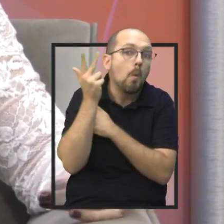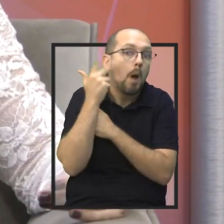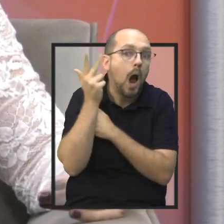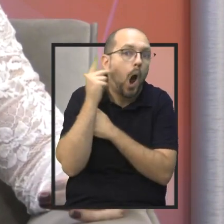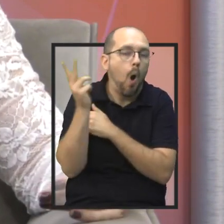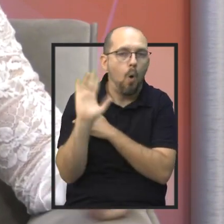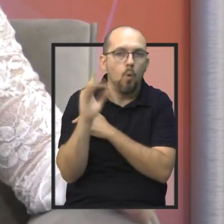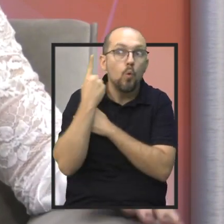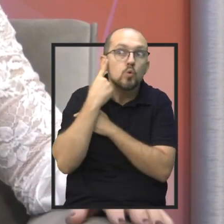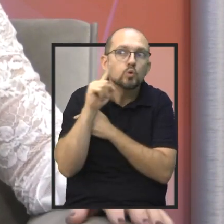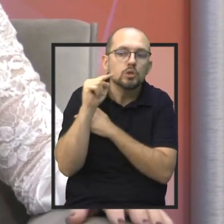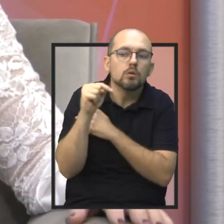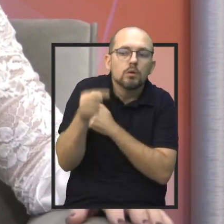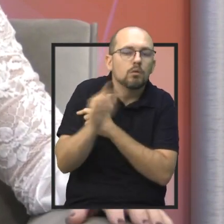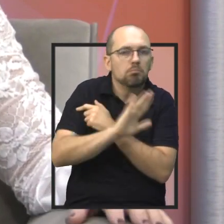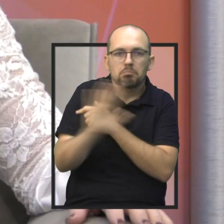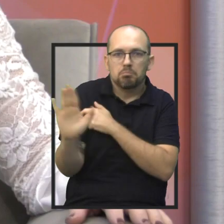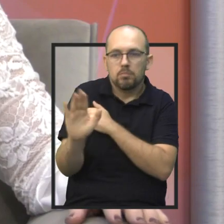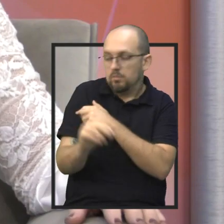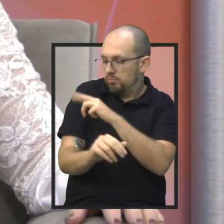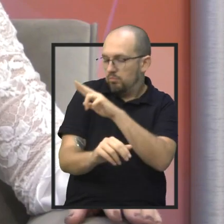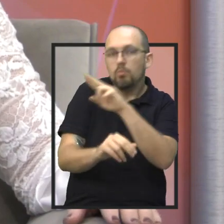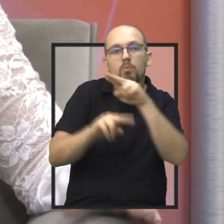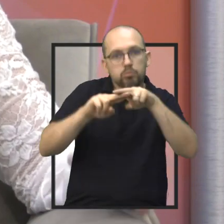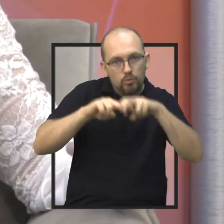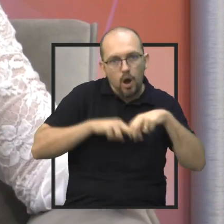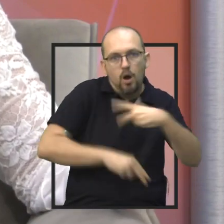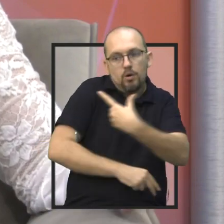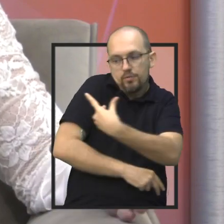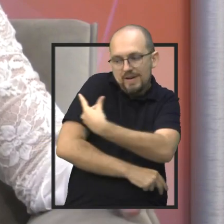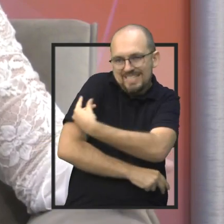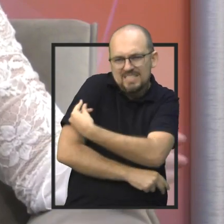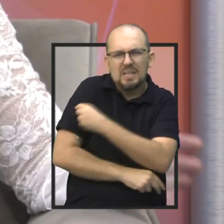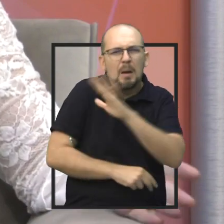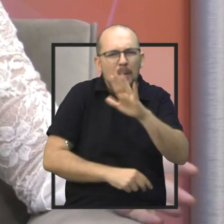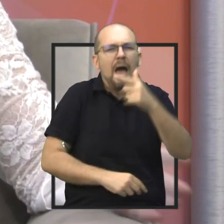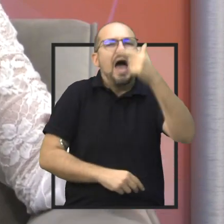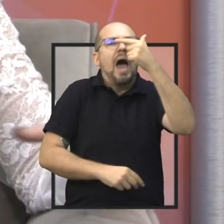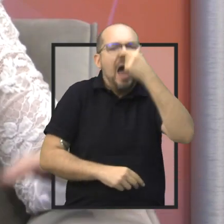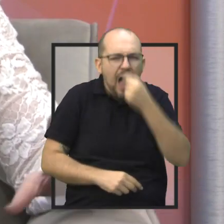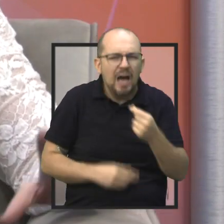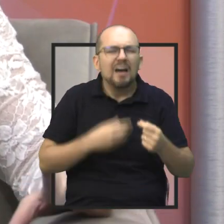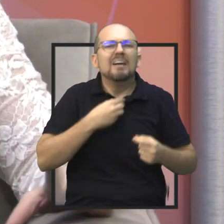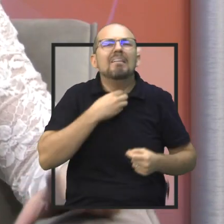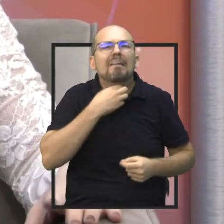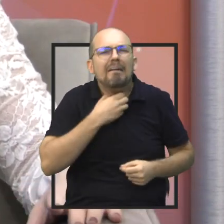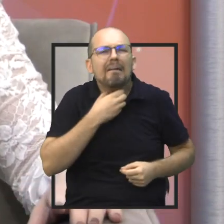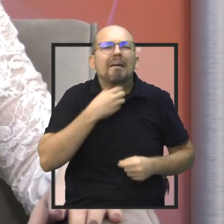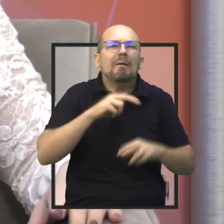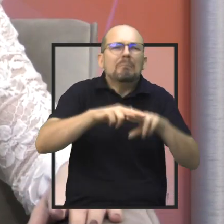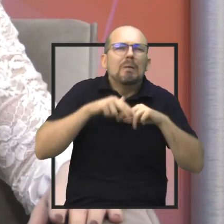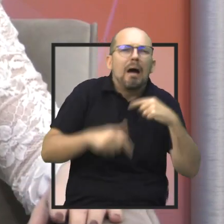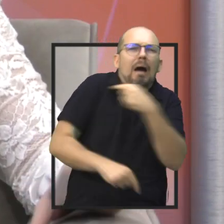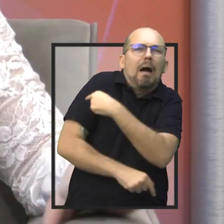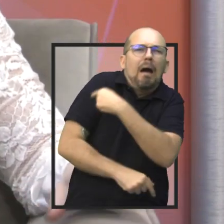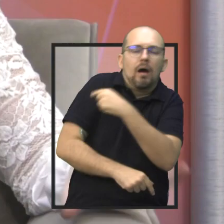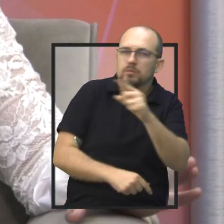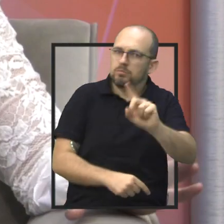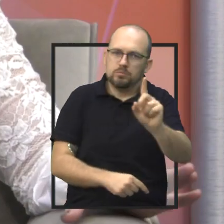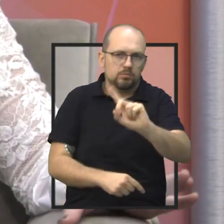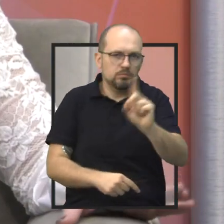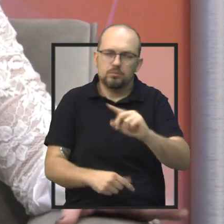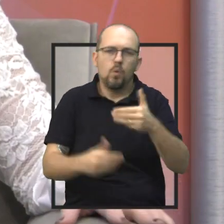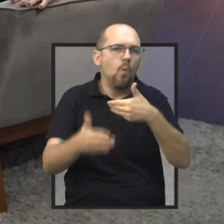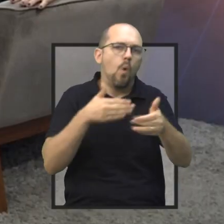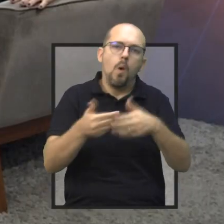nosso sistema imunológico à vacina, né? Mas um quadro de gripe já não é possível pela vacinação, nem mesmo